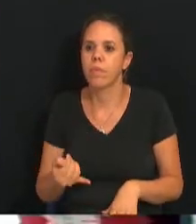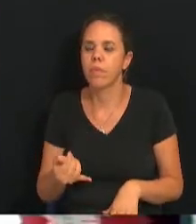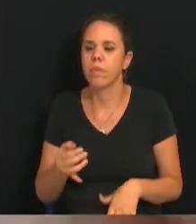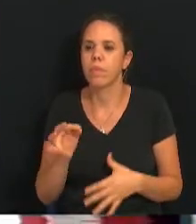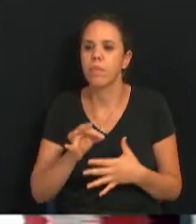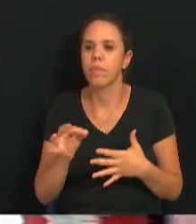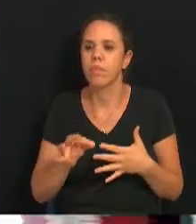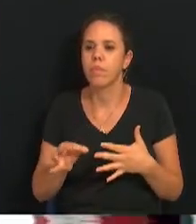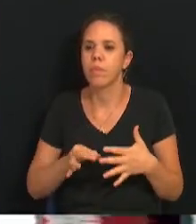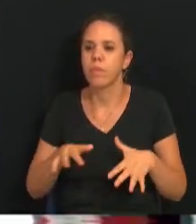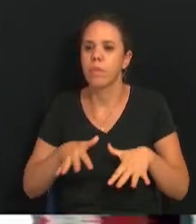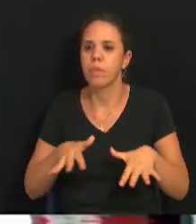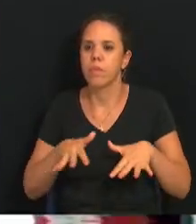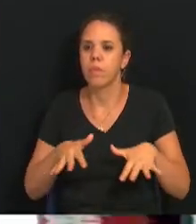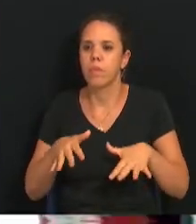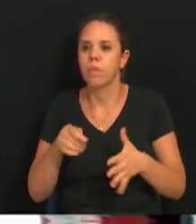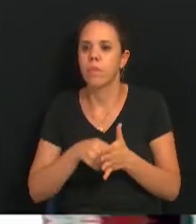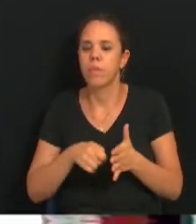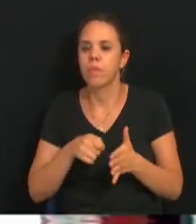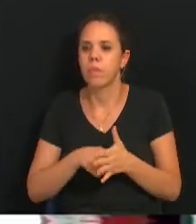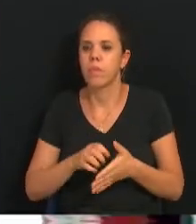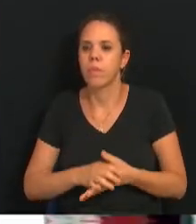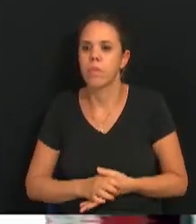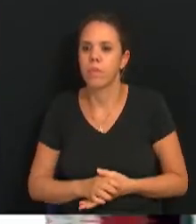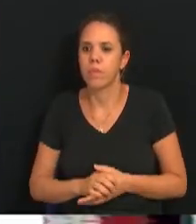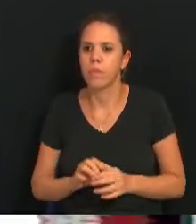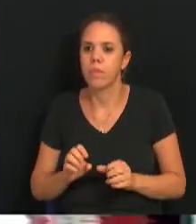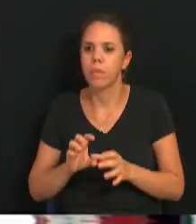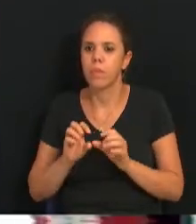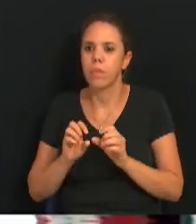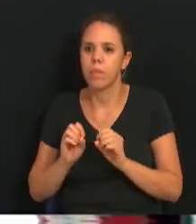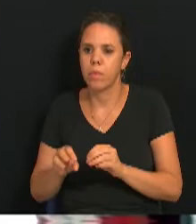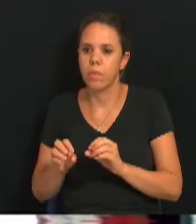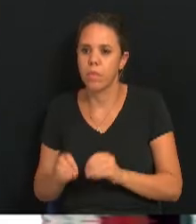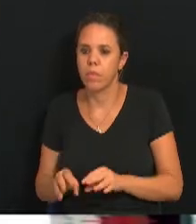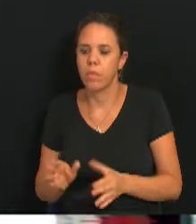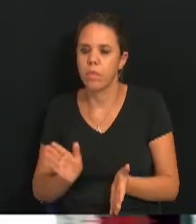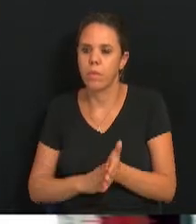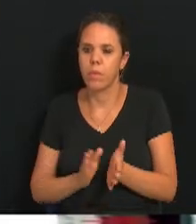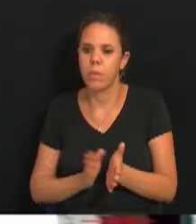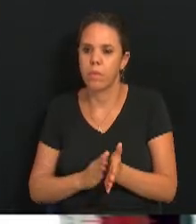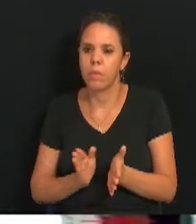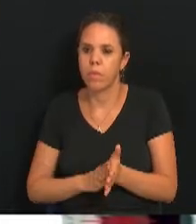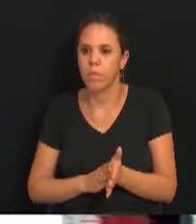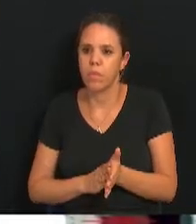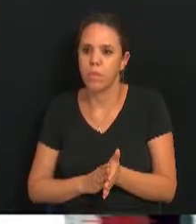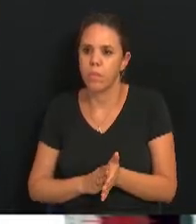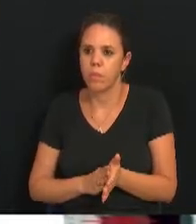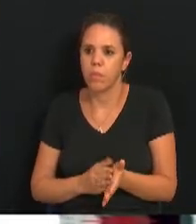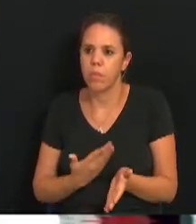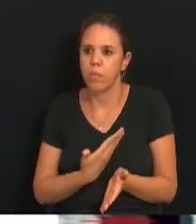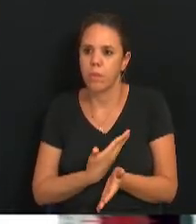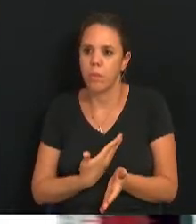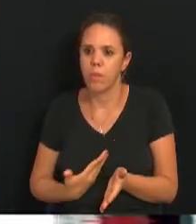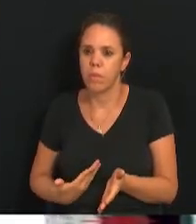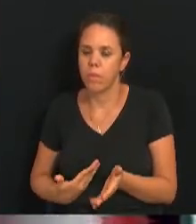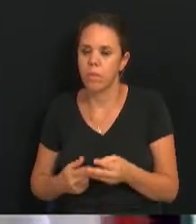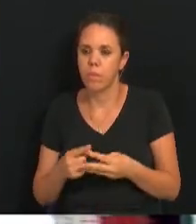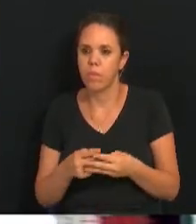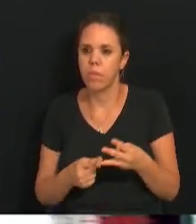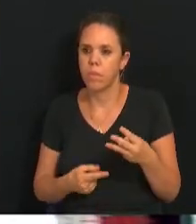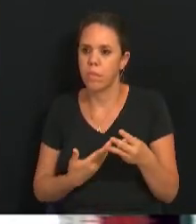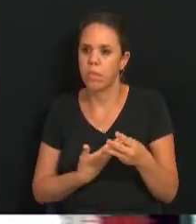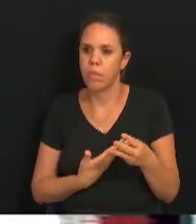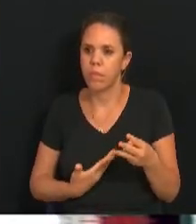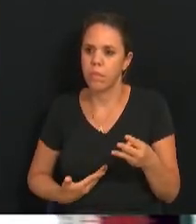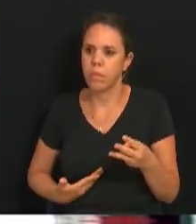movimentos, das lutas em defesa da educação, para cobrar por parte do Poder Executivo, nas 3 esferas de governo, cada um